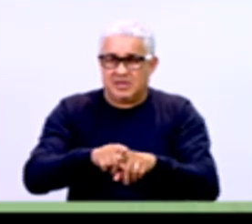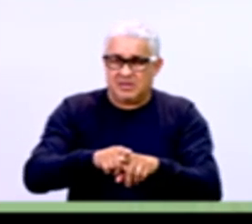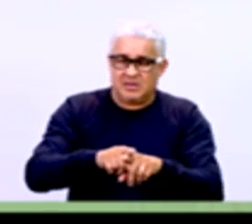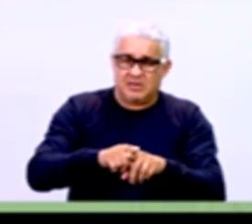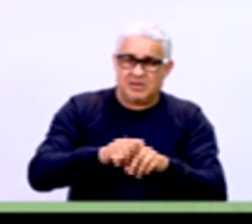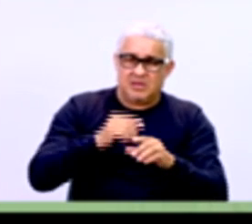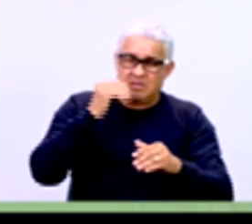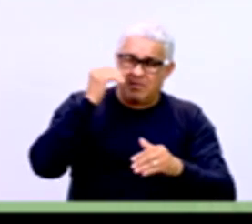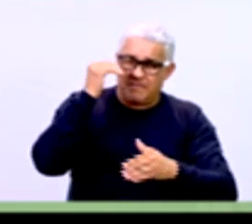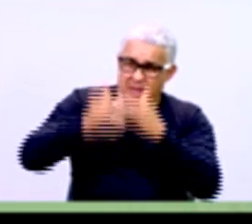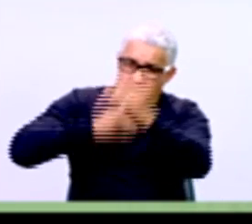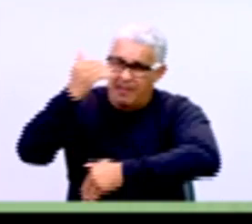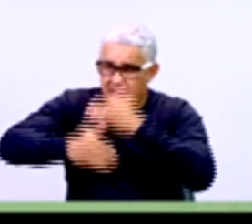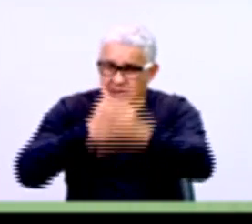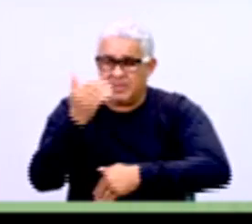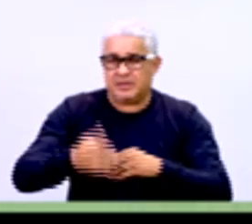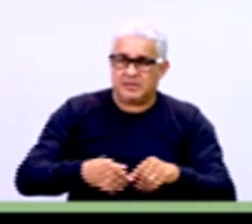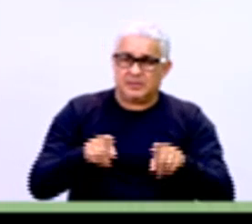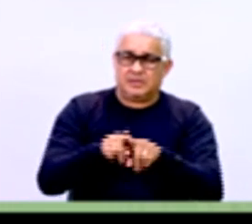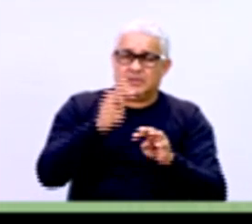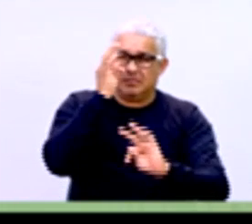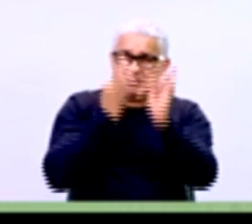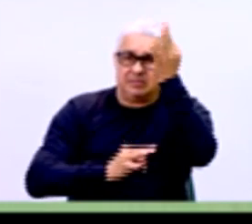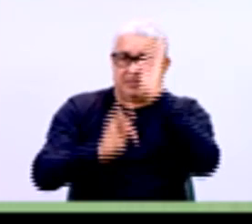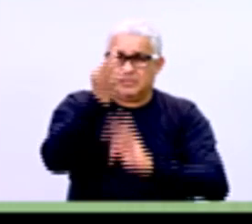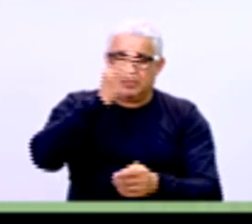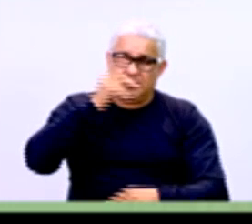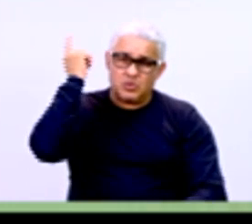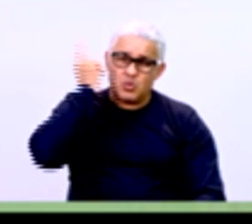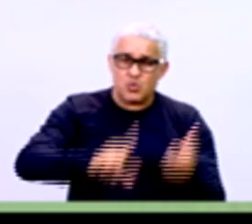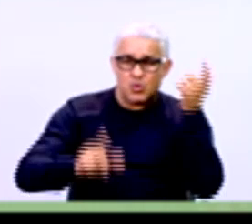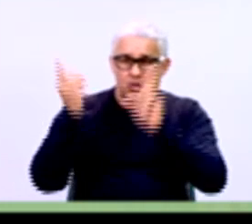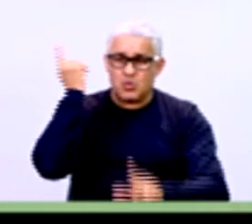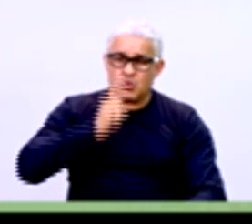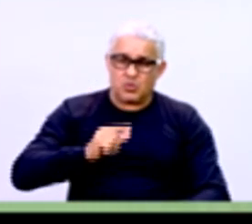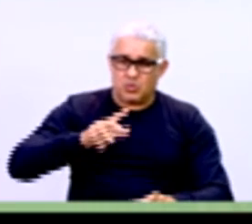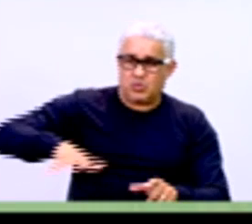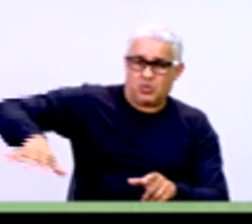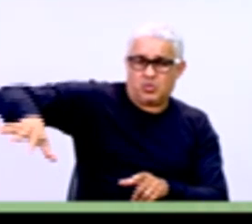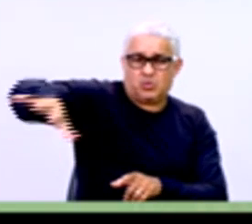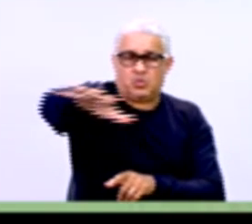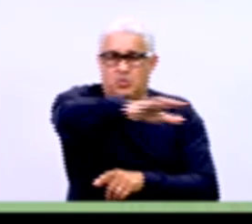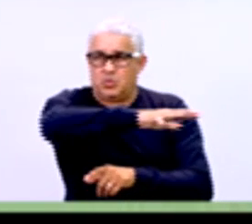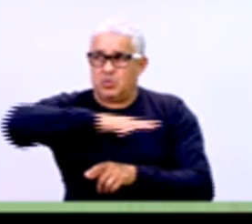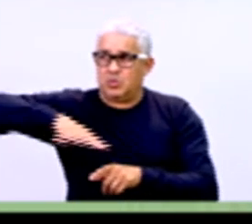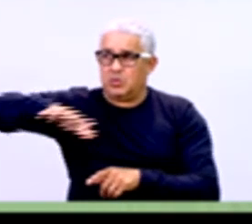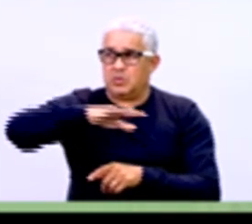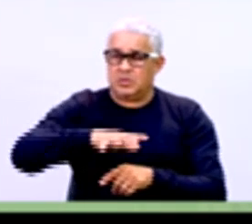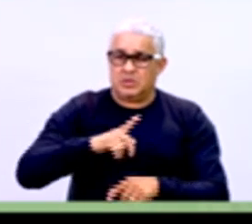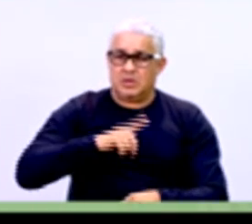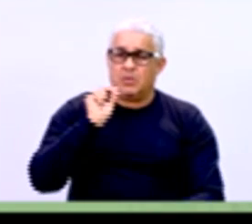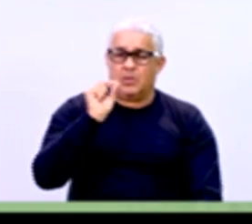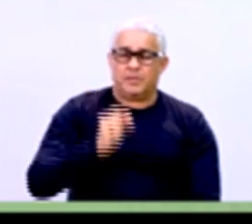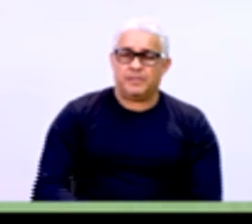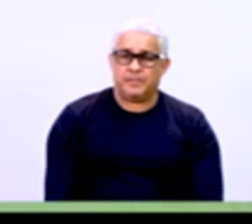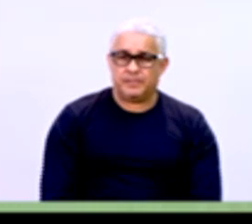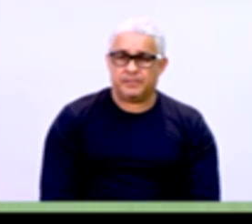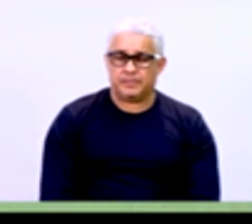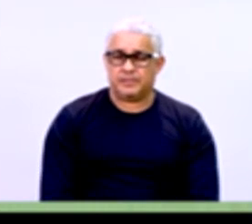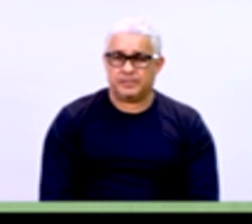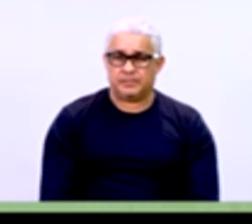custo, desenvolvimento de tecnologias para a conquista do espaço. Aqui nós temos o seguinte,